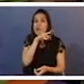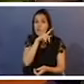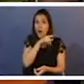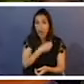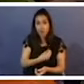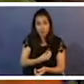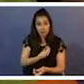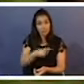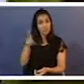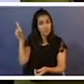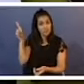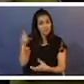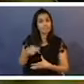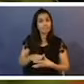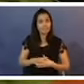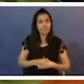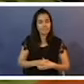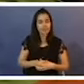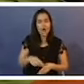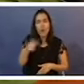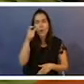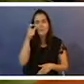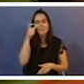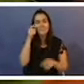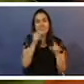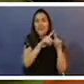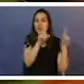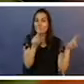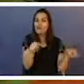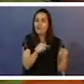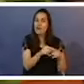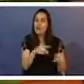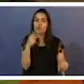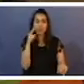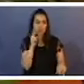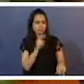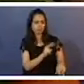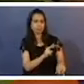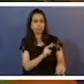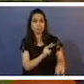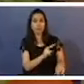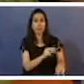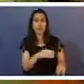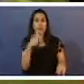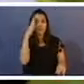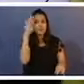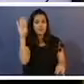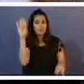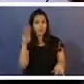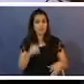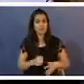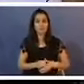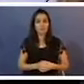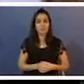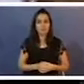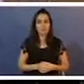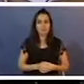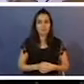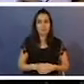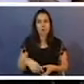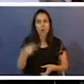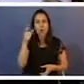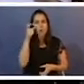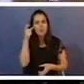que vivem nesses locais Então observa e a imagem e identifique aqui os principais que aparecem a